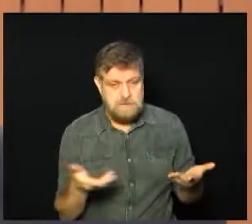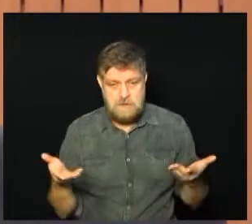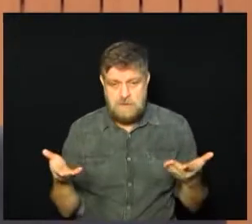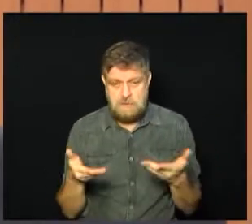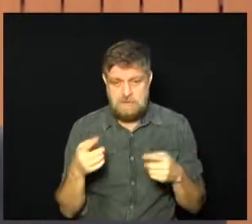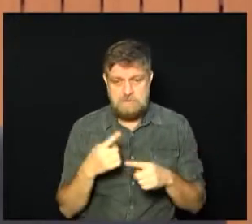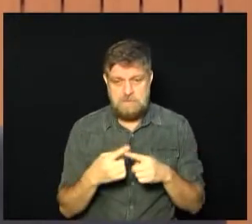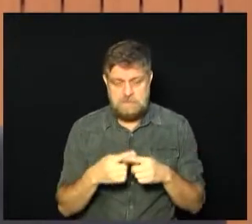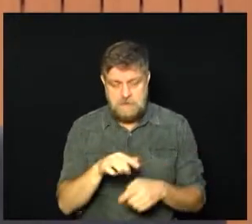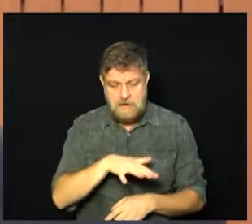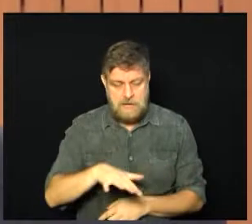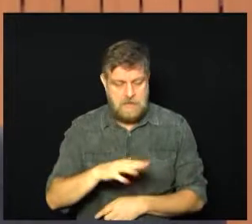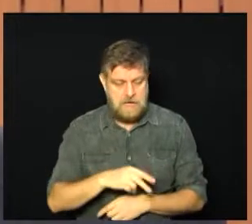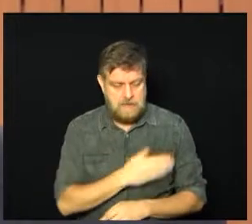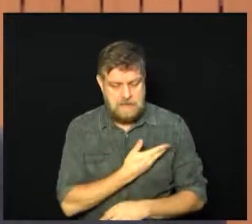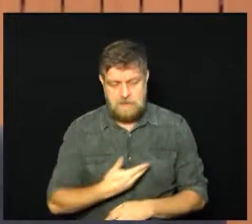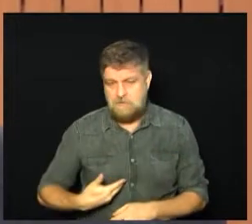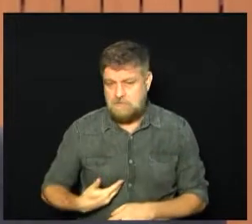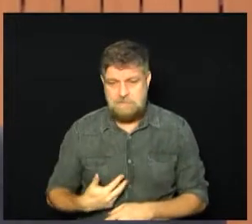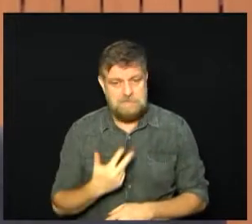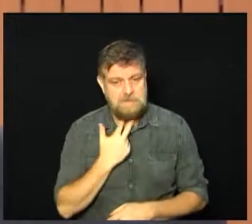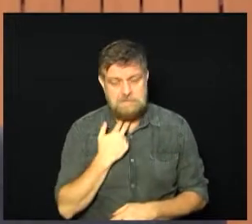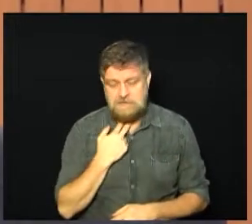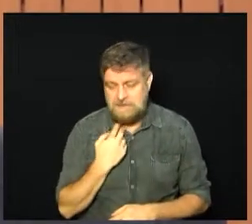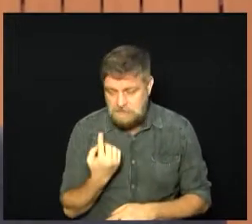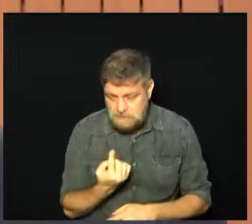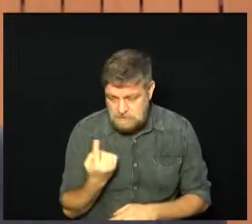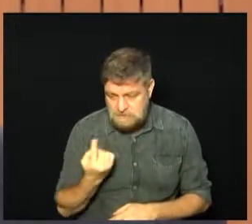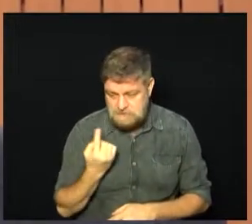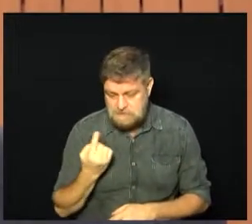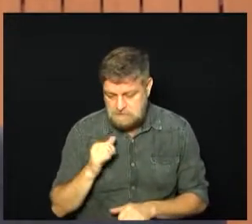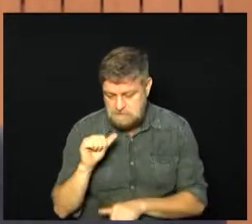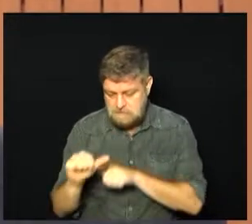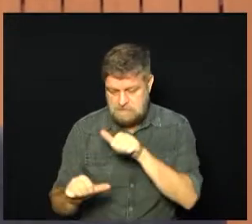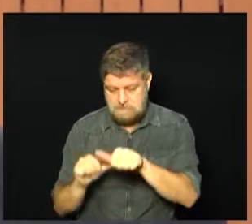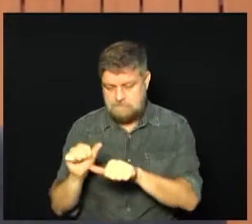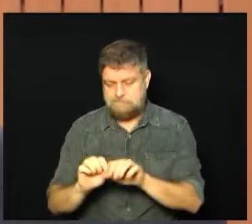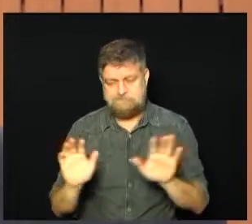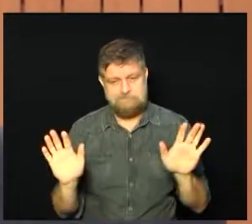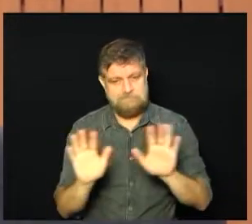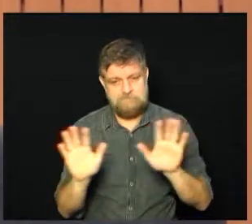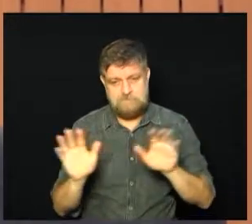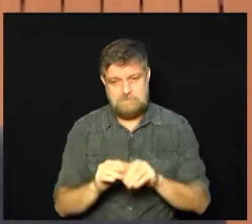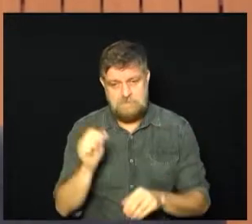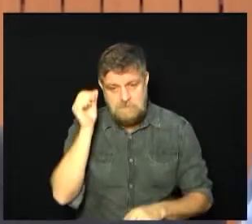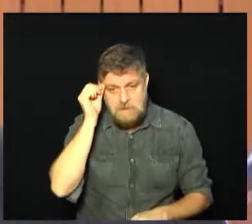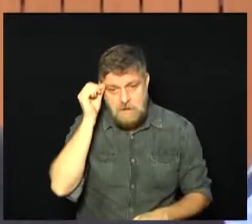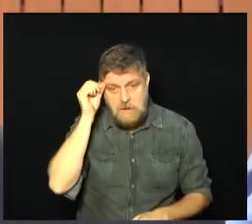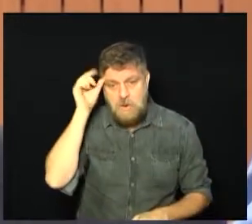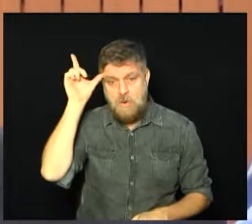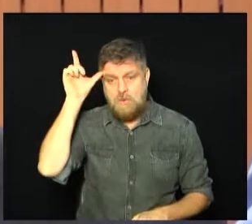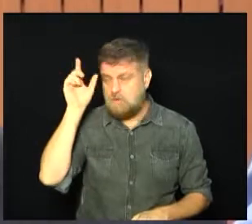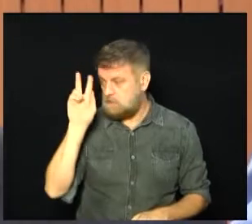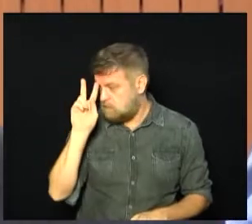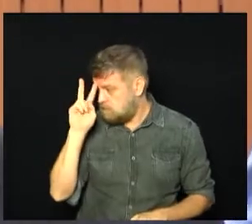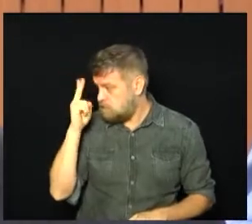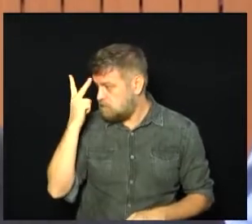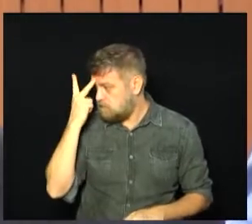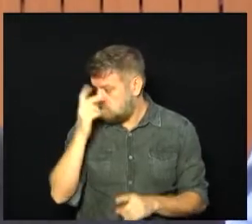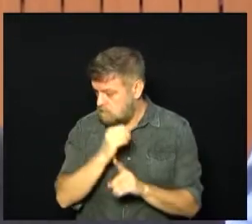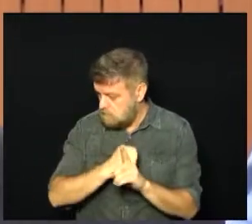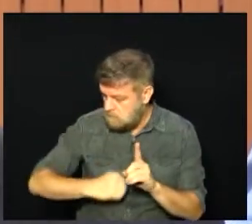poder público sozinho não consegue a transformação. Essa transformação tem que ser uma transformação cultural, tem que ser uma demanda da sociedade, e